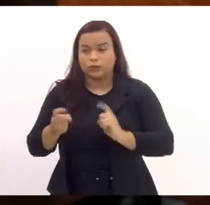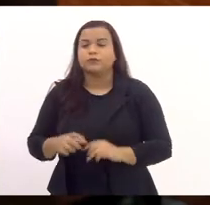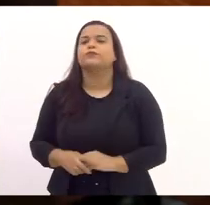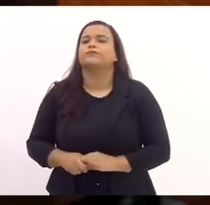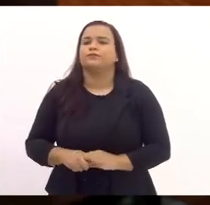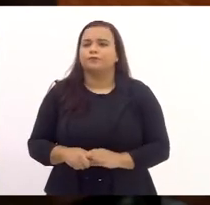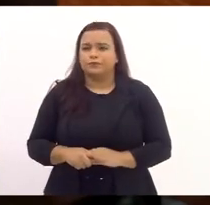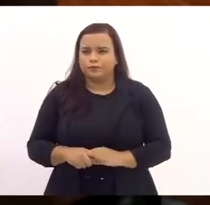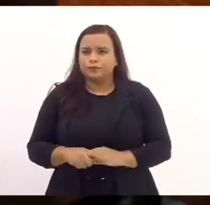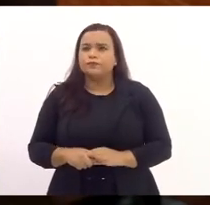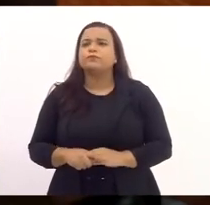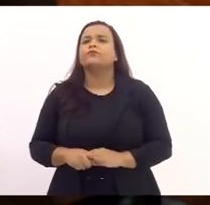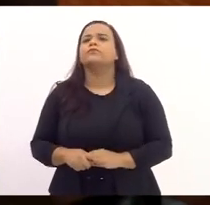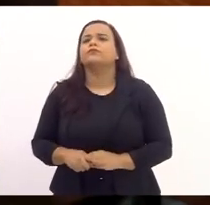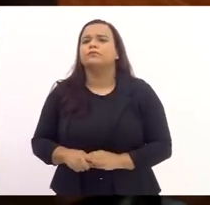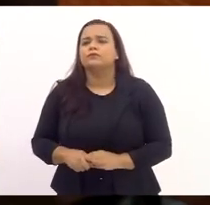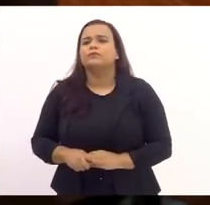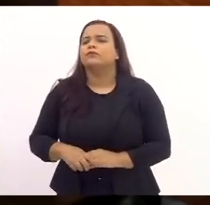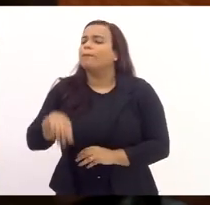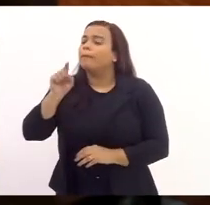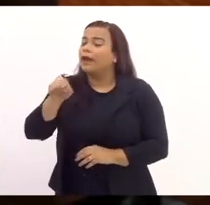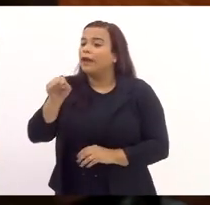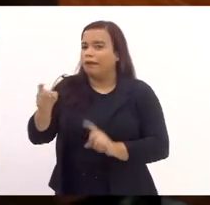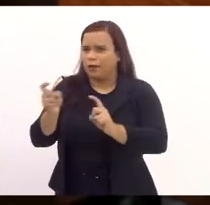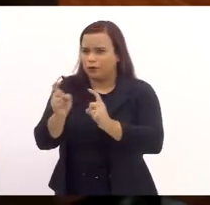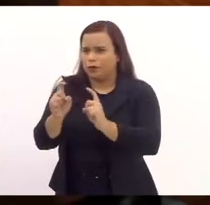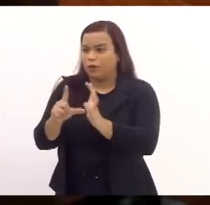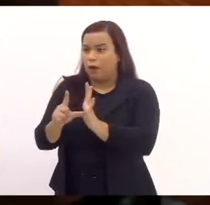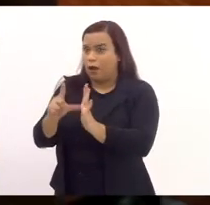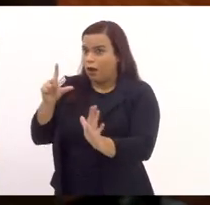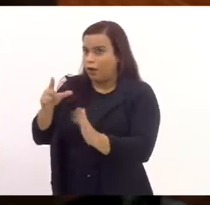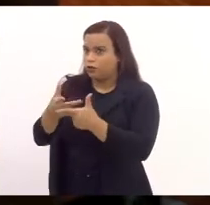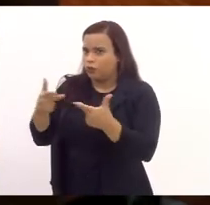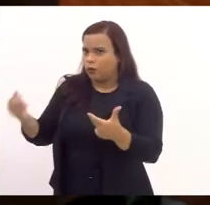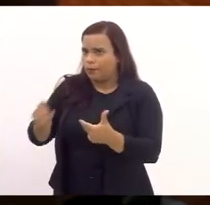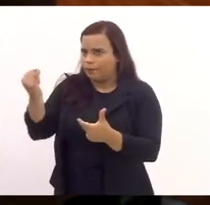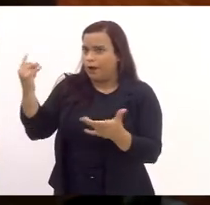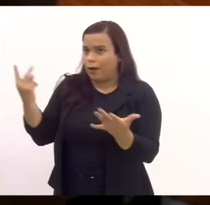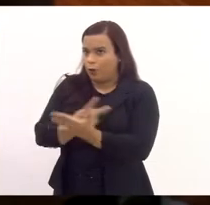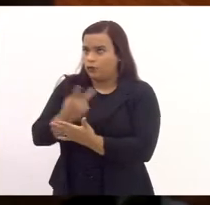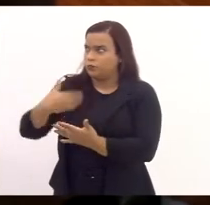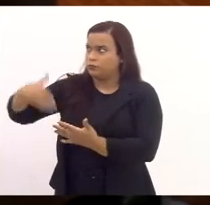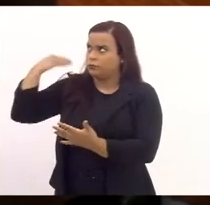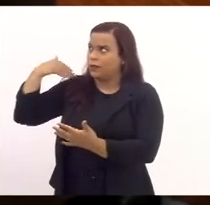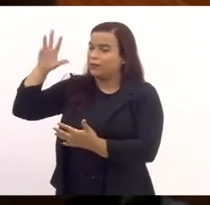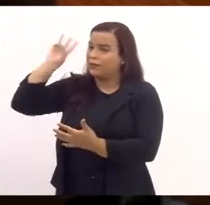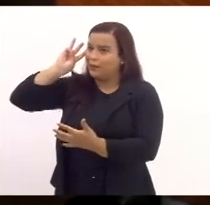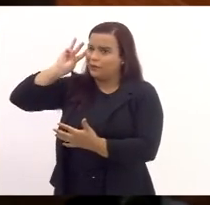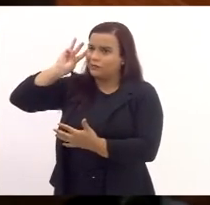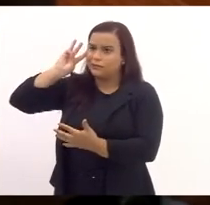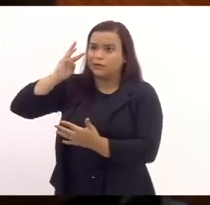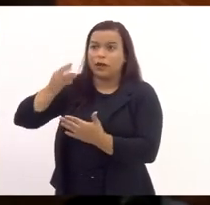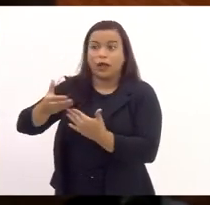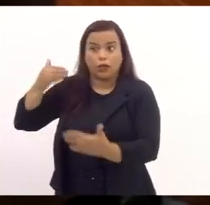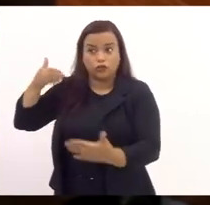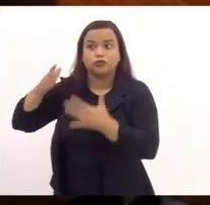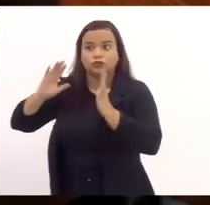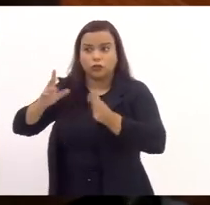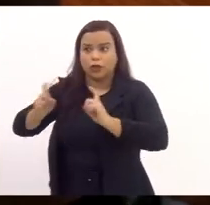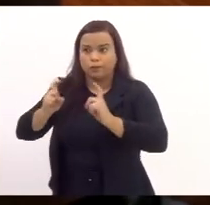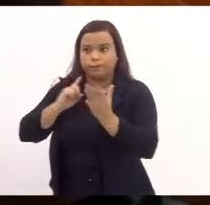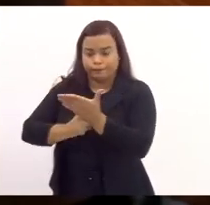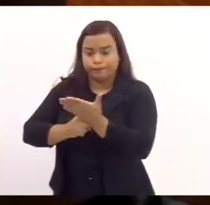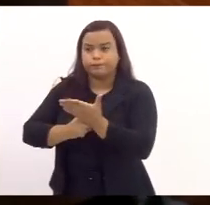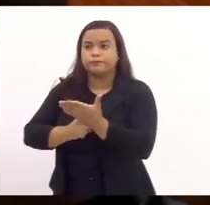Salvo engano, essa reunião foi antes do fato relevante que aconteceu na última terça-feira, então a agência já estava atenta ao que está